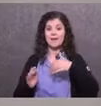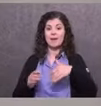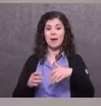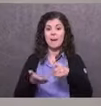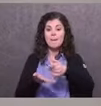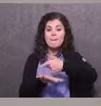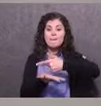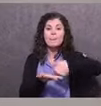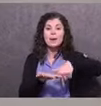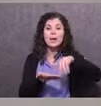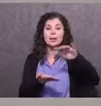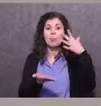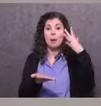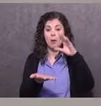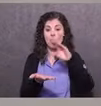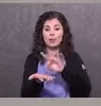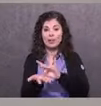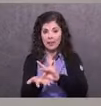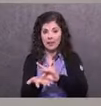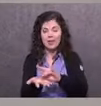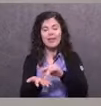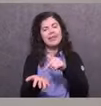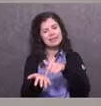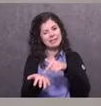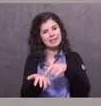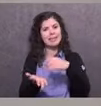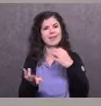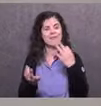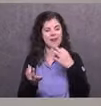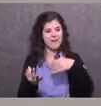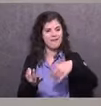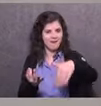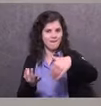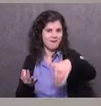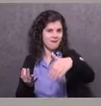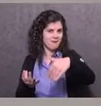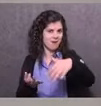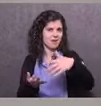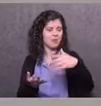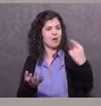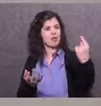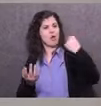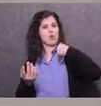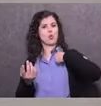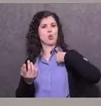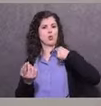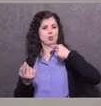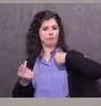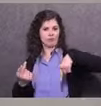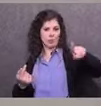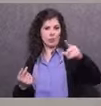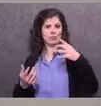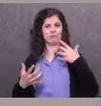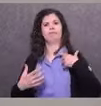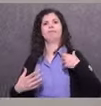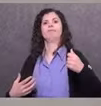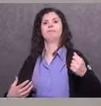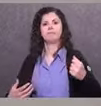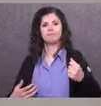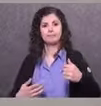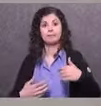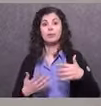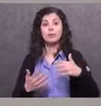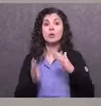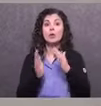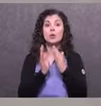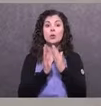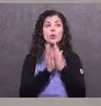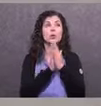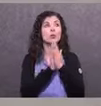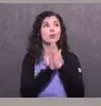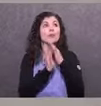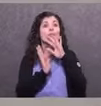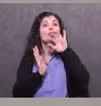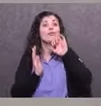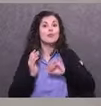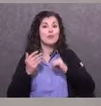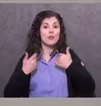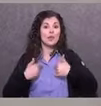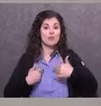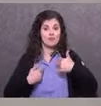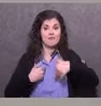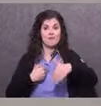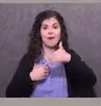prato é que me há de entregar-me. O Filho do Homem vai partir, como está